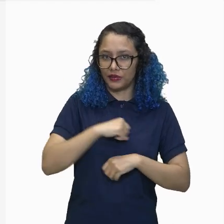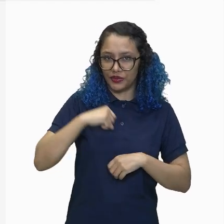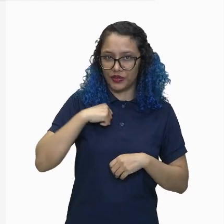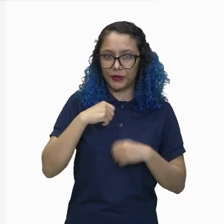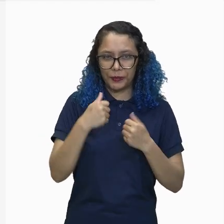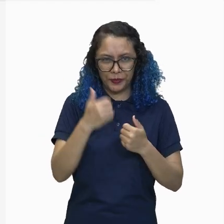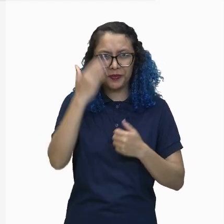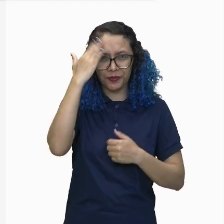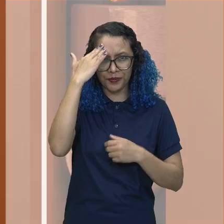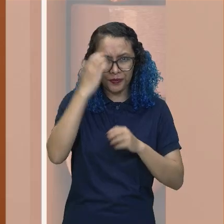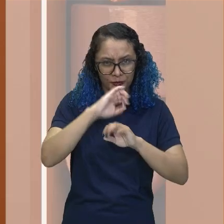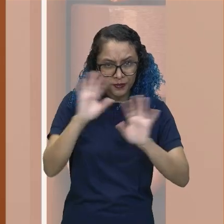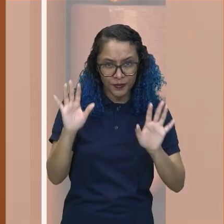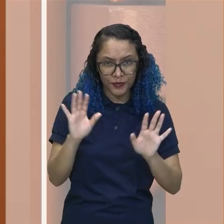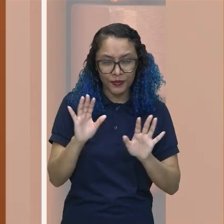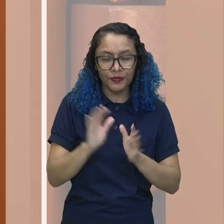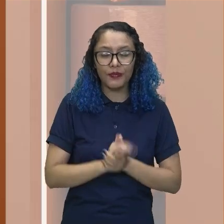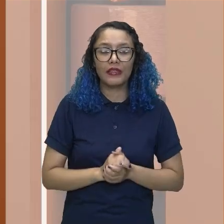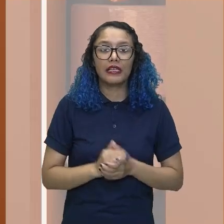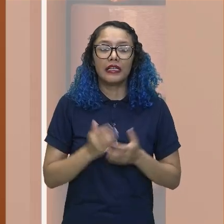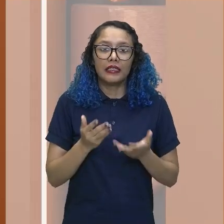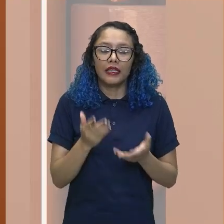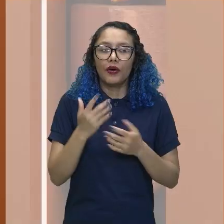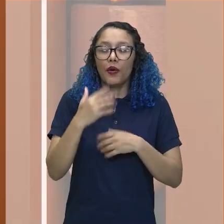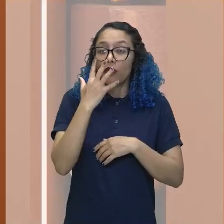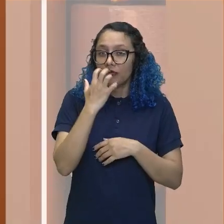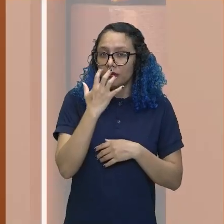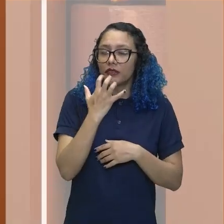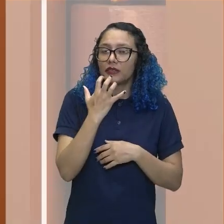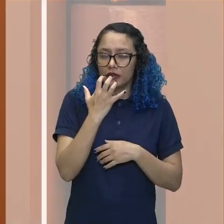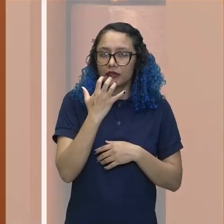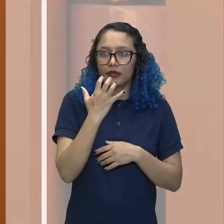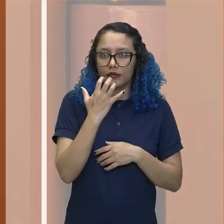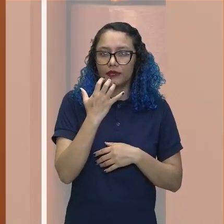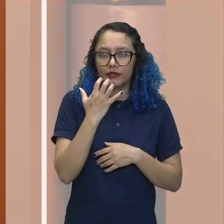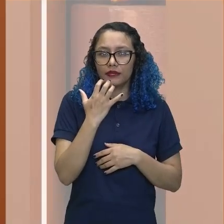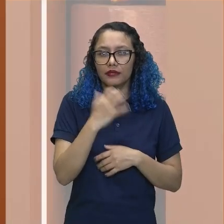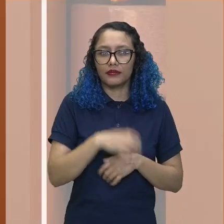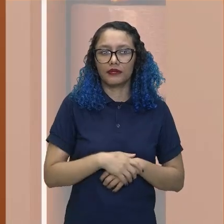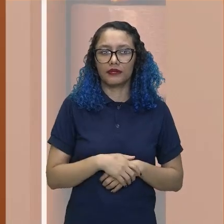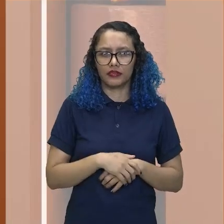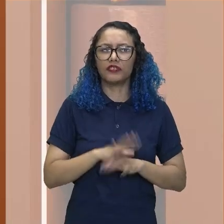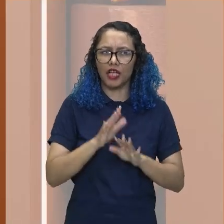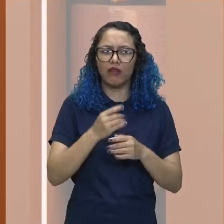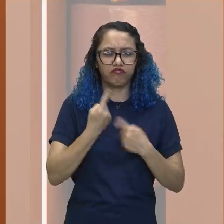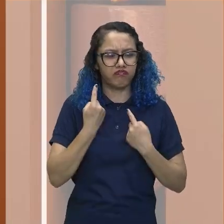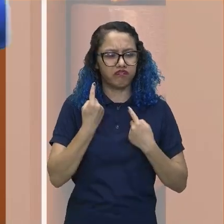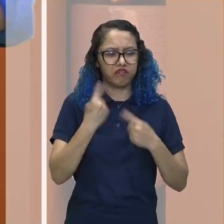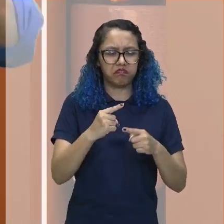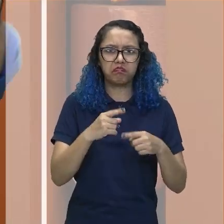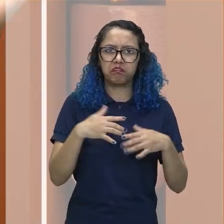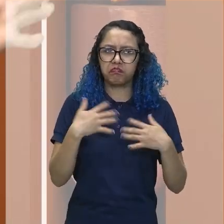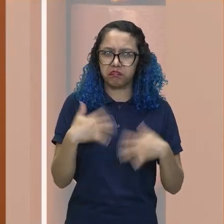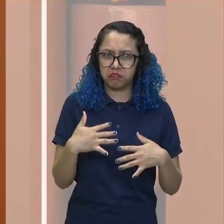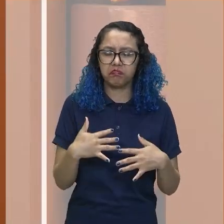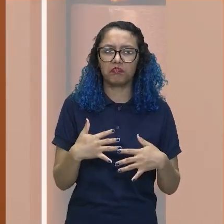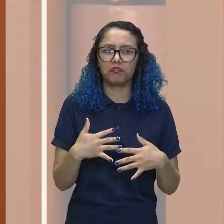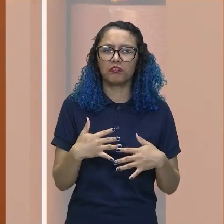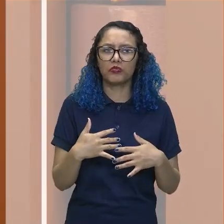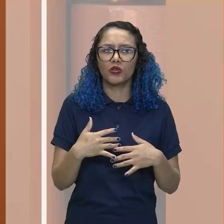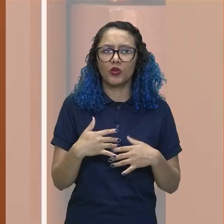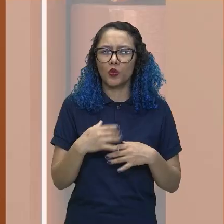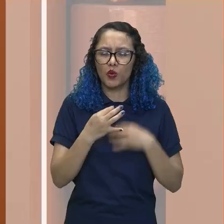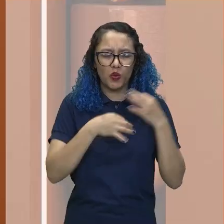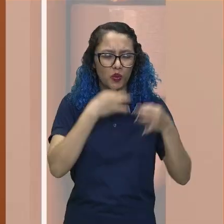aqui? Então, Nietzsche ele traz para nós, né? Ele já começa batendo forte, criticando todo